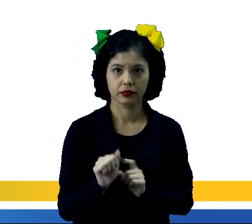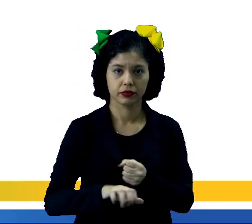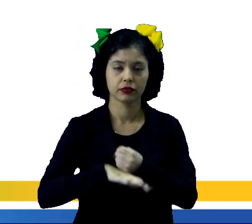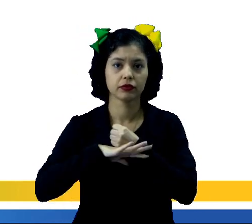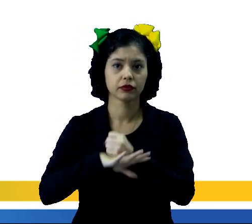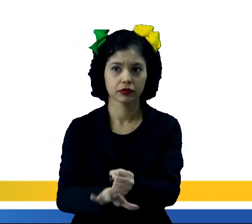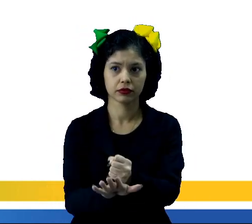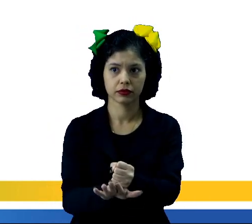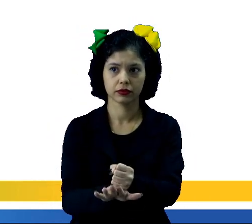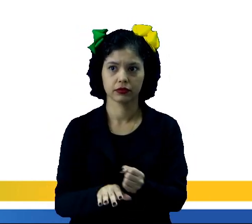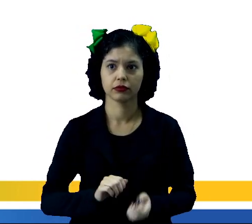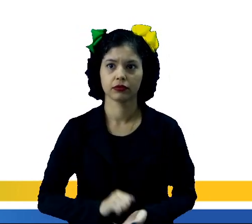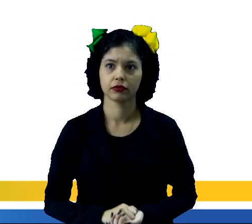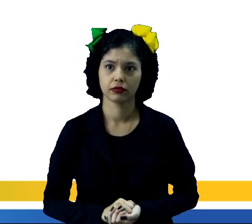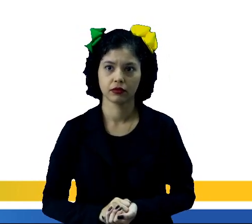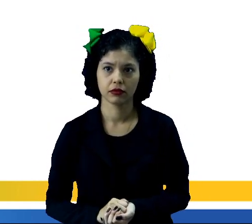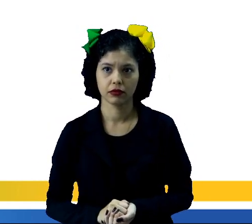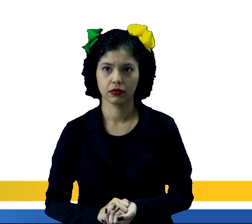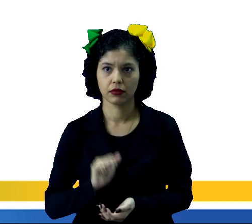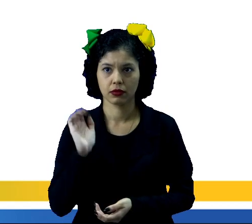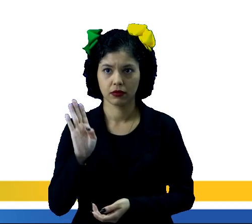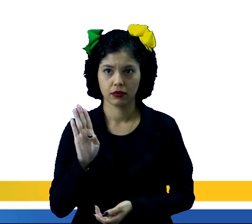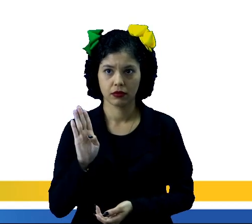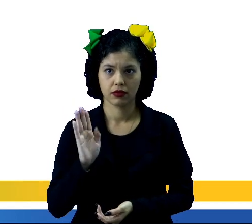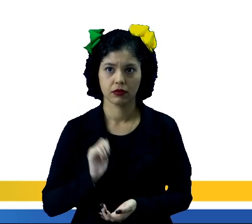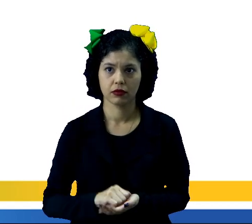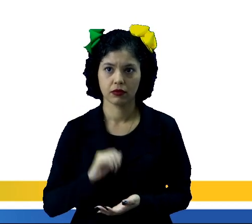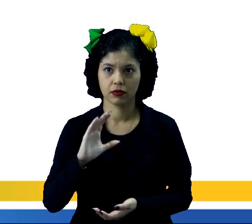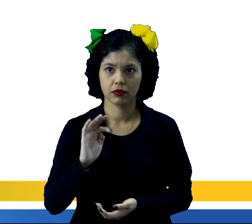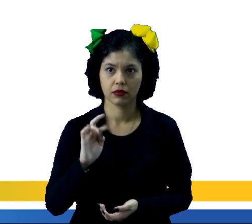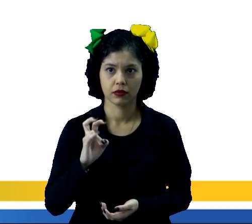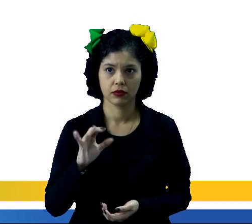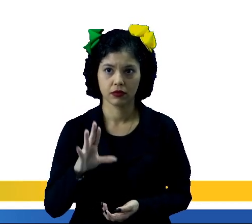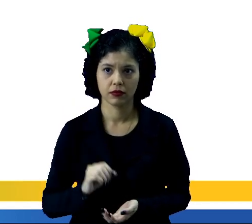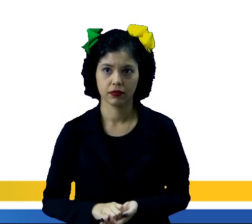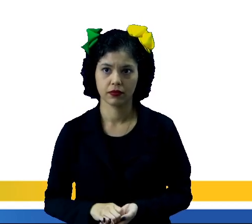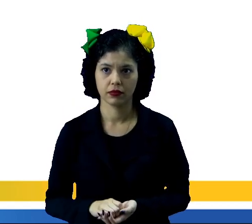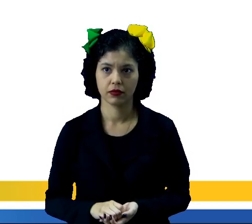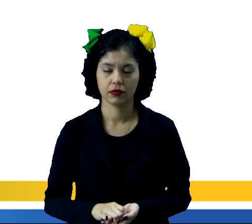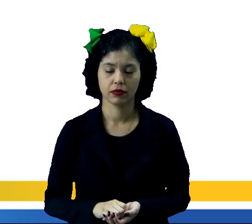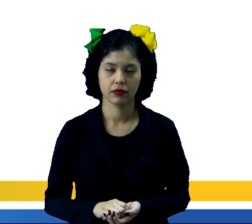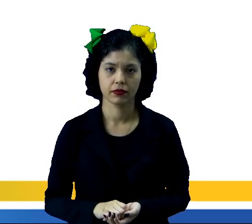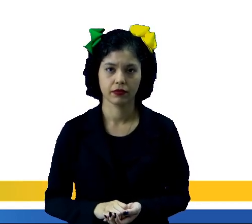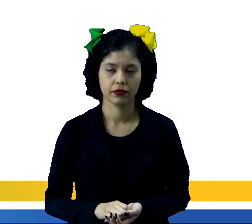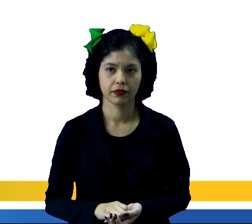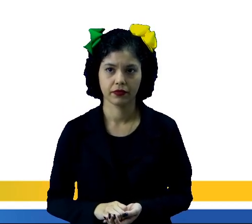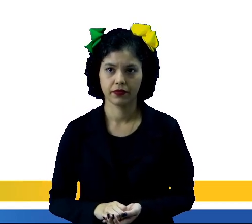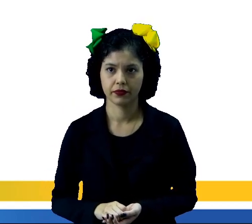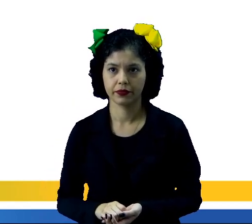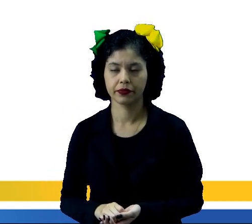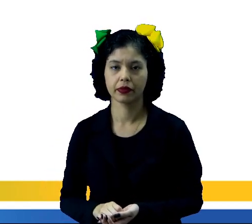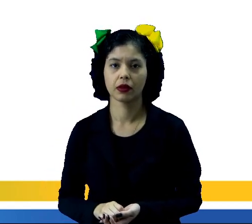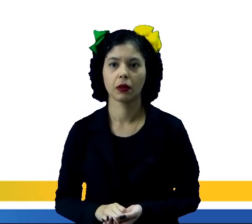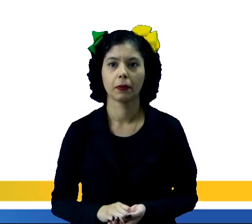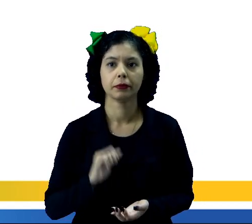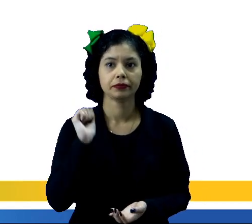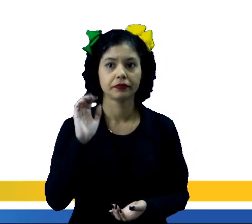A, racismo, letra B, xenofobia, letra C, estereótipo ou letra D,